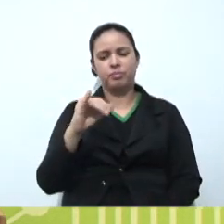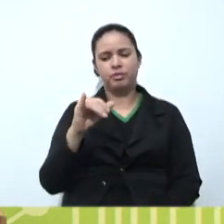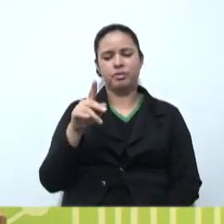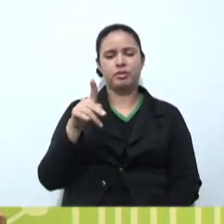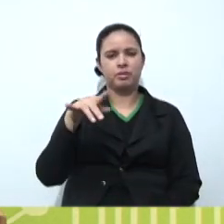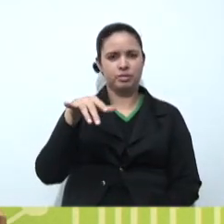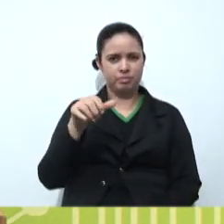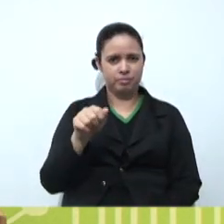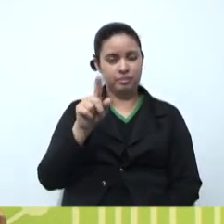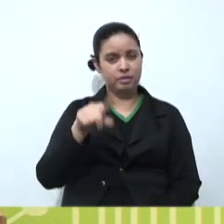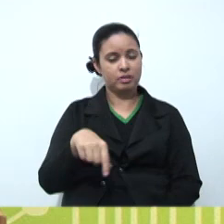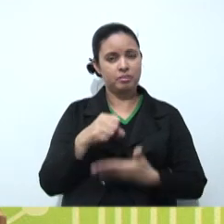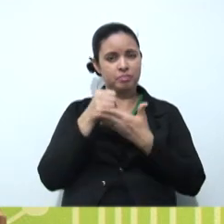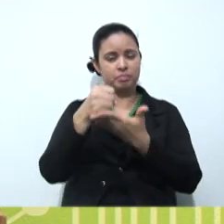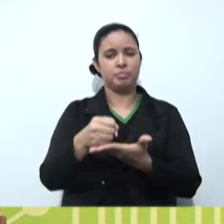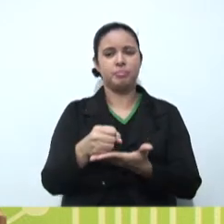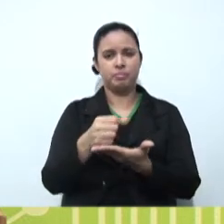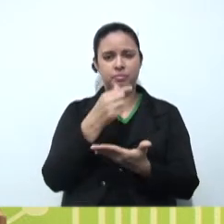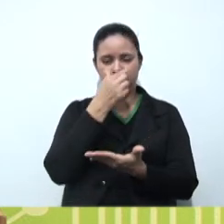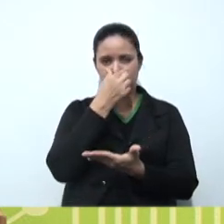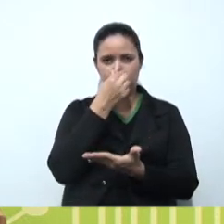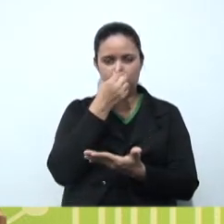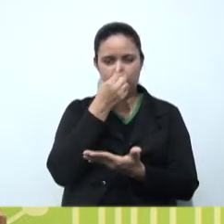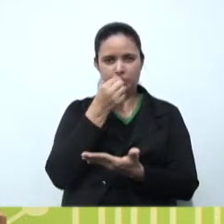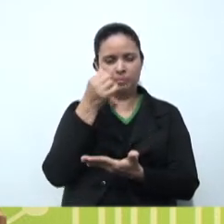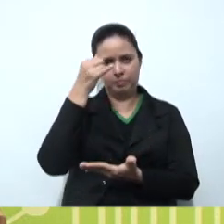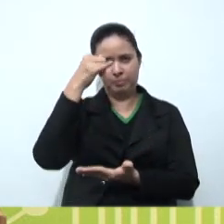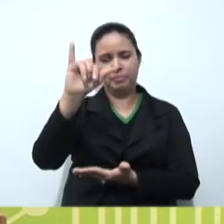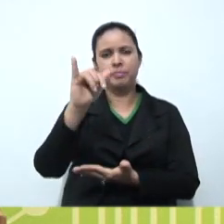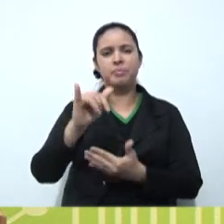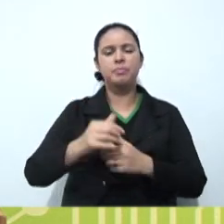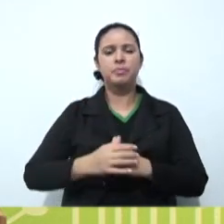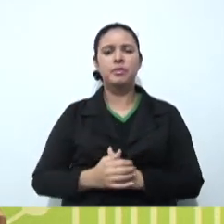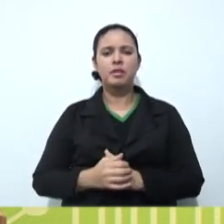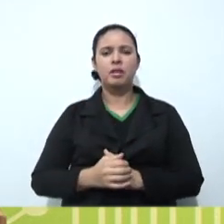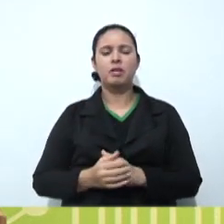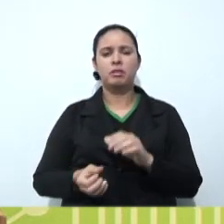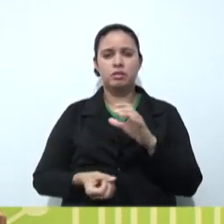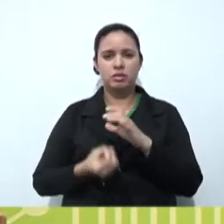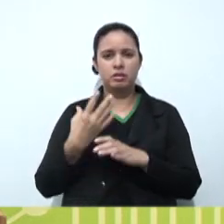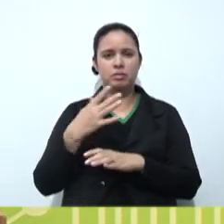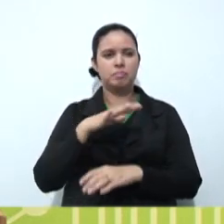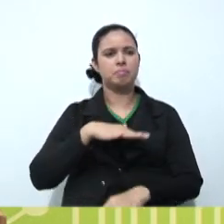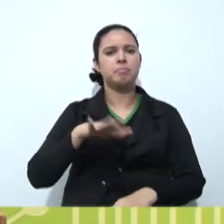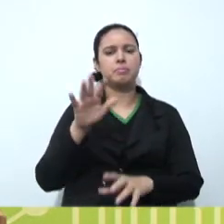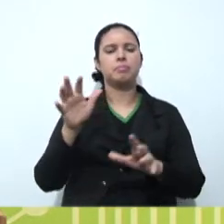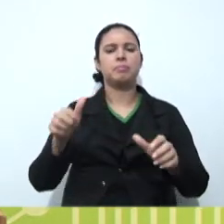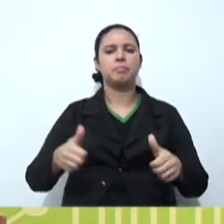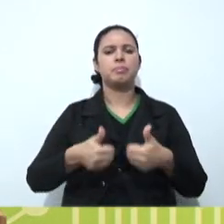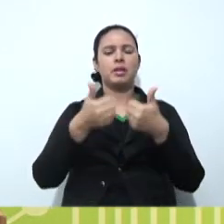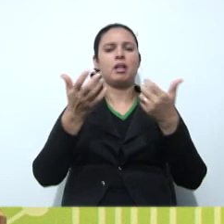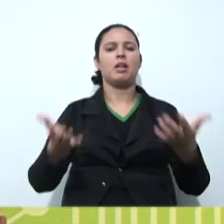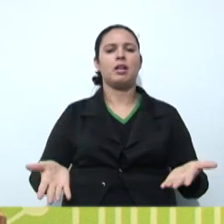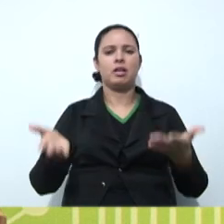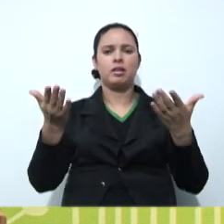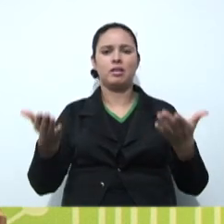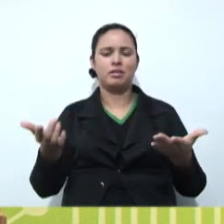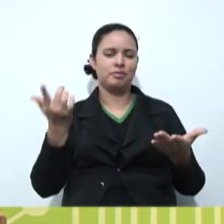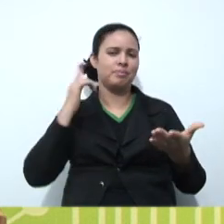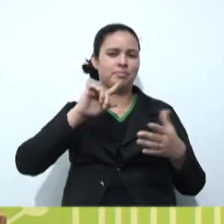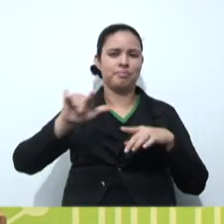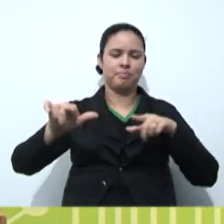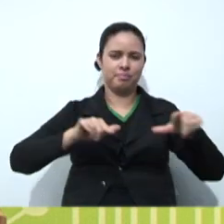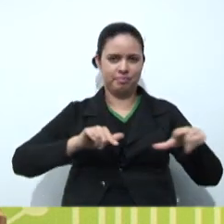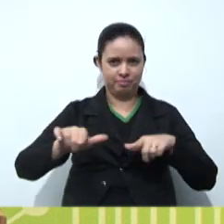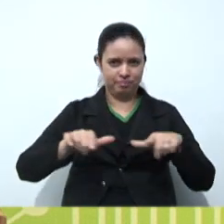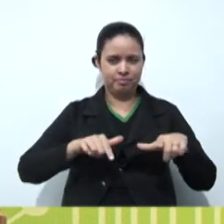mas a CIPA ela vem exatamente para prevenir que isso aconteça, para criar um clima favorável à produtividade de cada